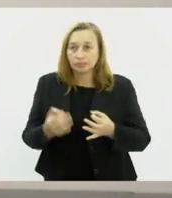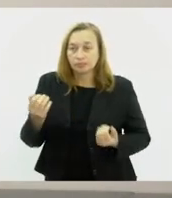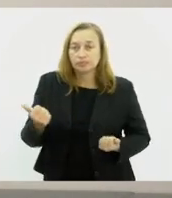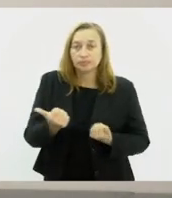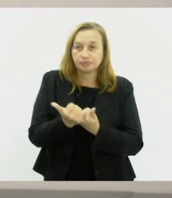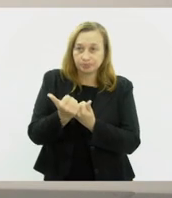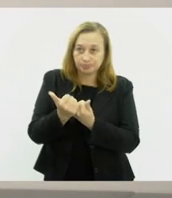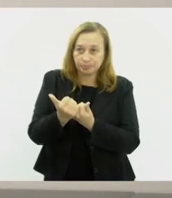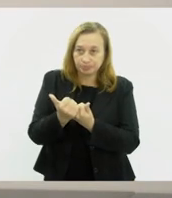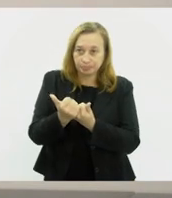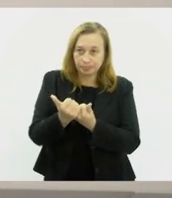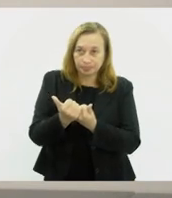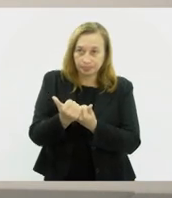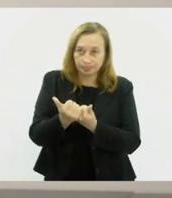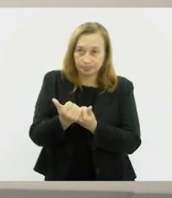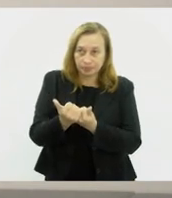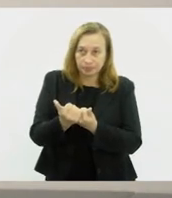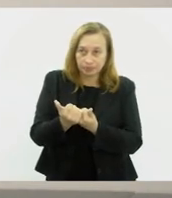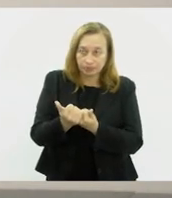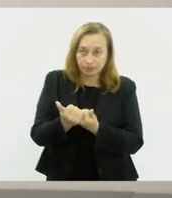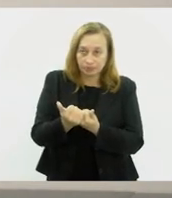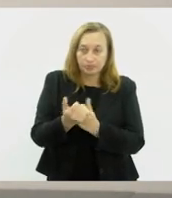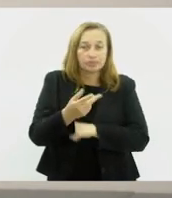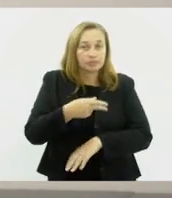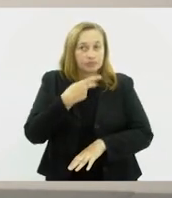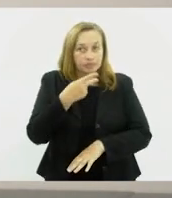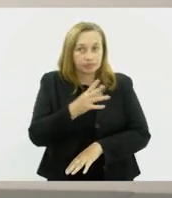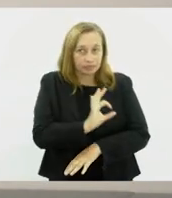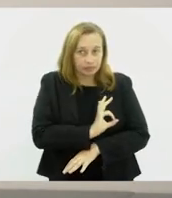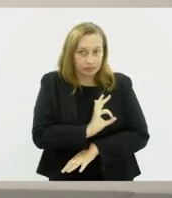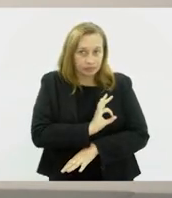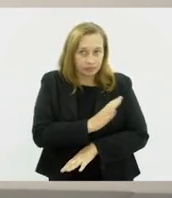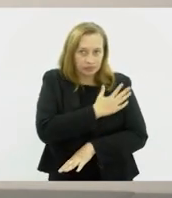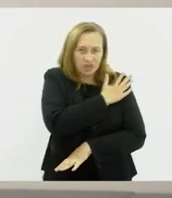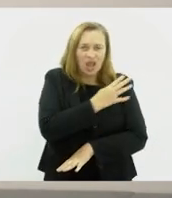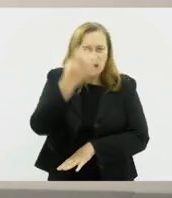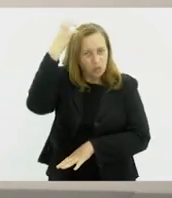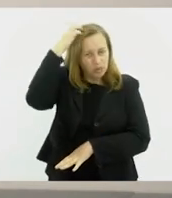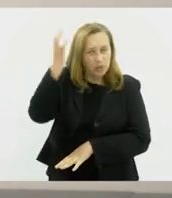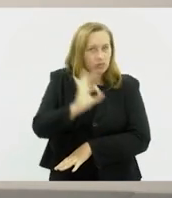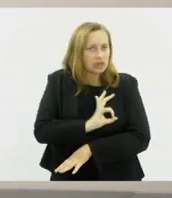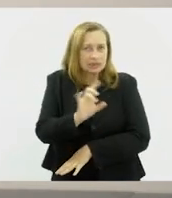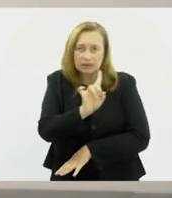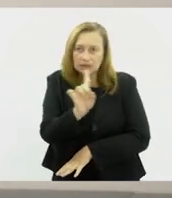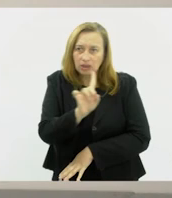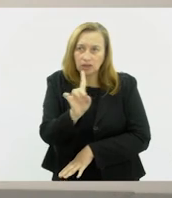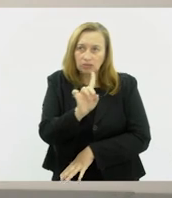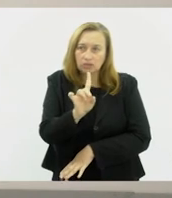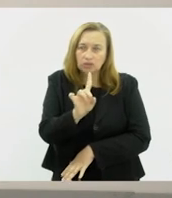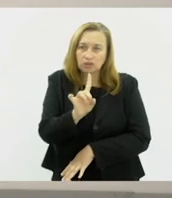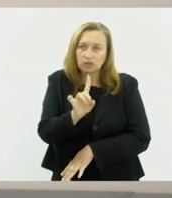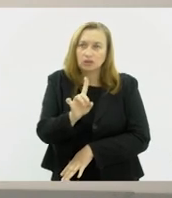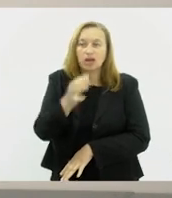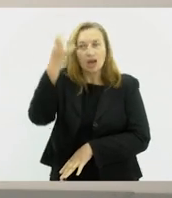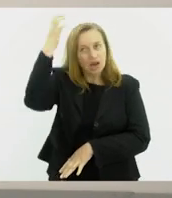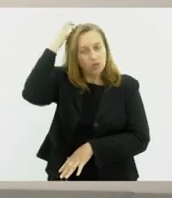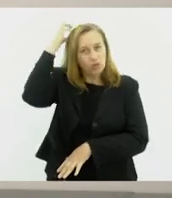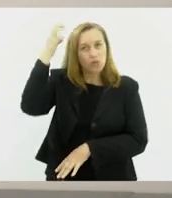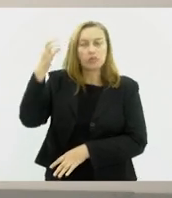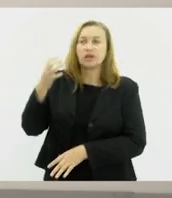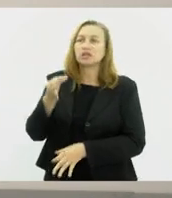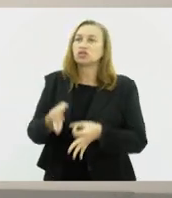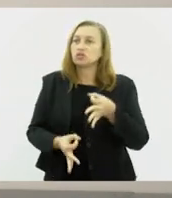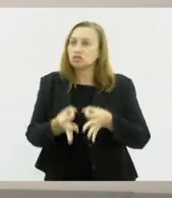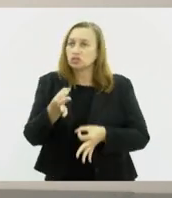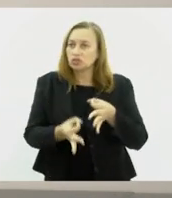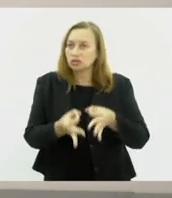apoia apenas o depoimento do policial militar A culpa não é da polícia não a culpa é da justiça é